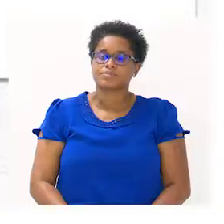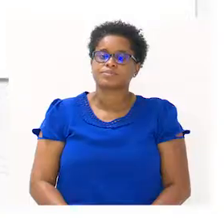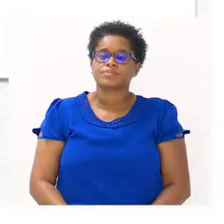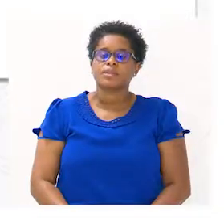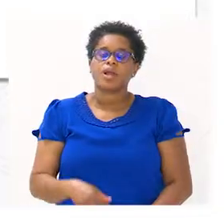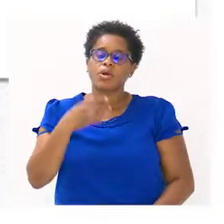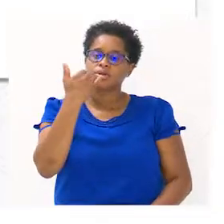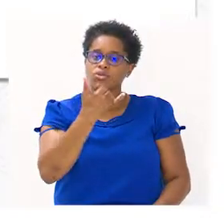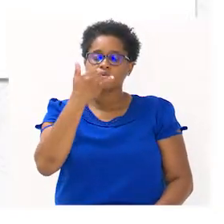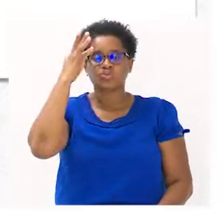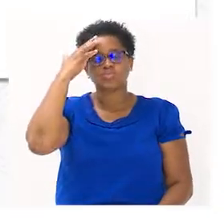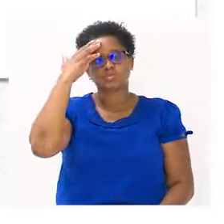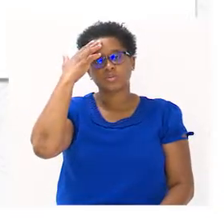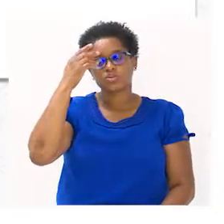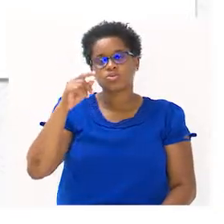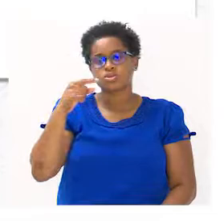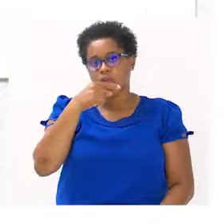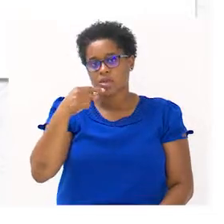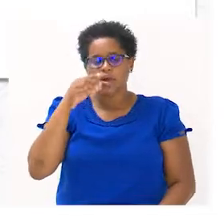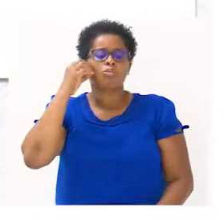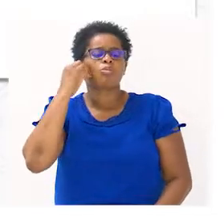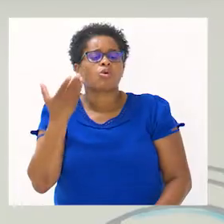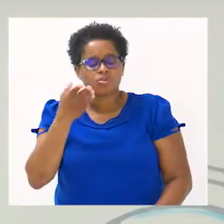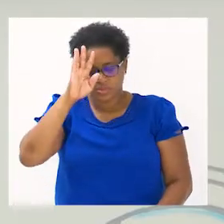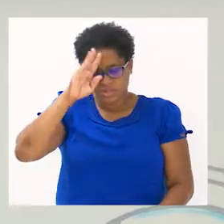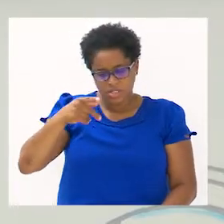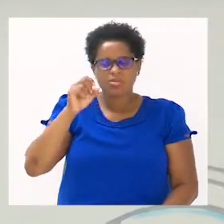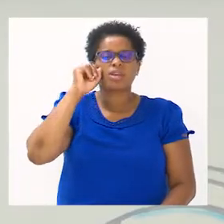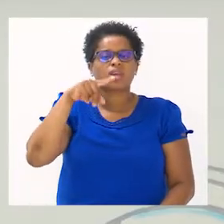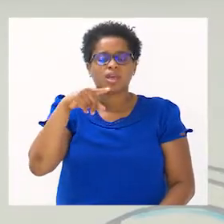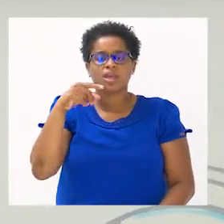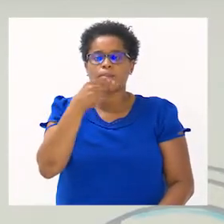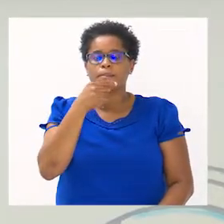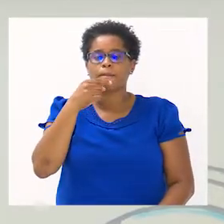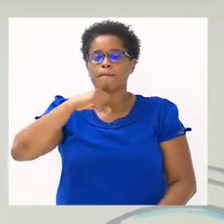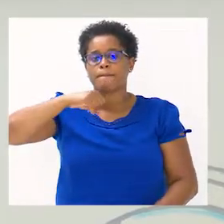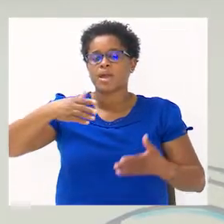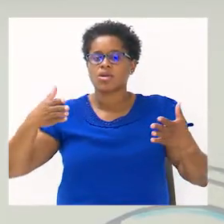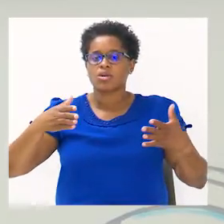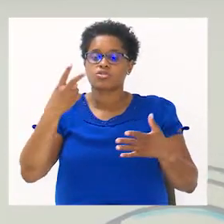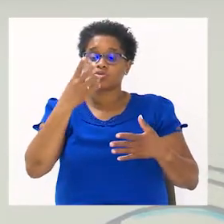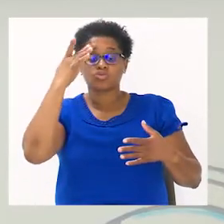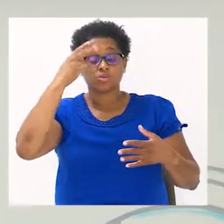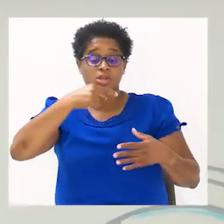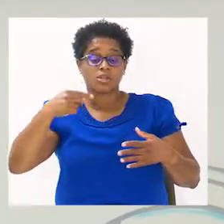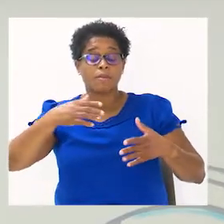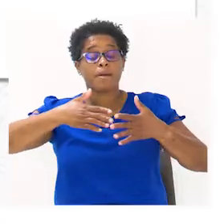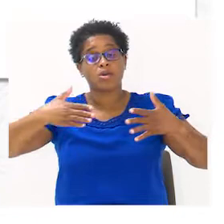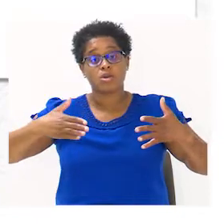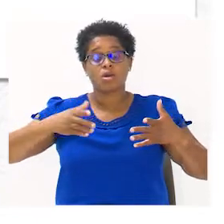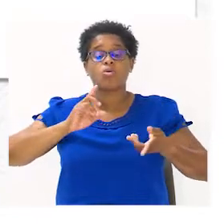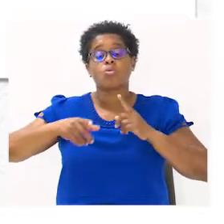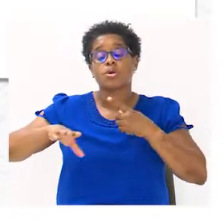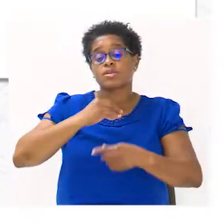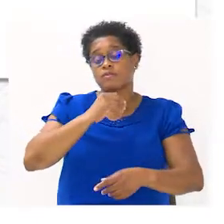De dois números negativos, como é que vamos saber quem é maior? de dois números negativos é maior o